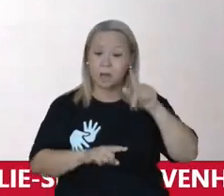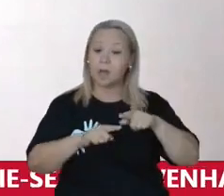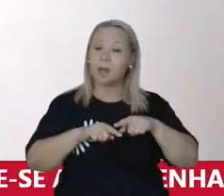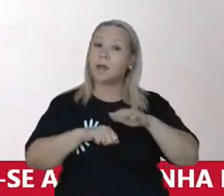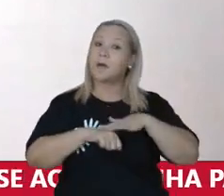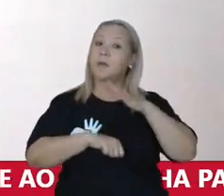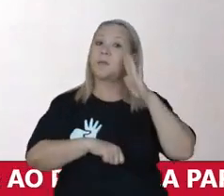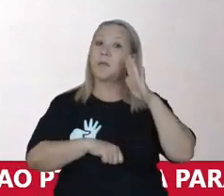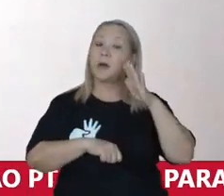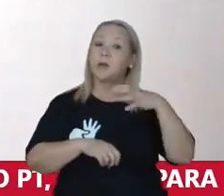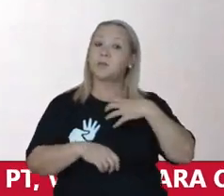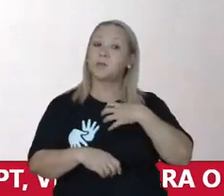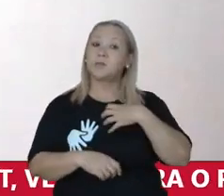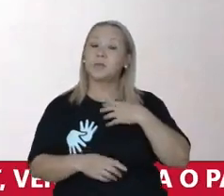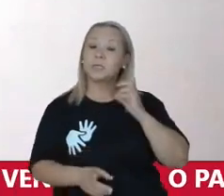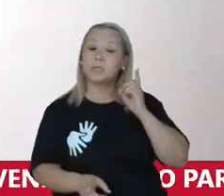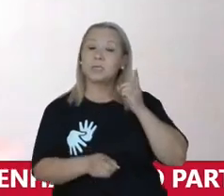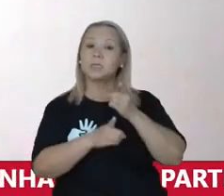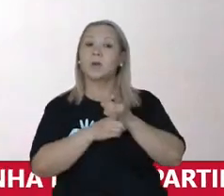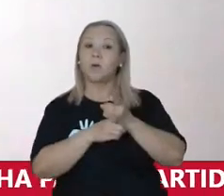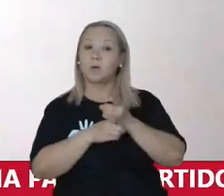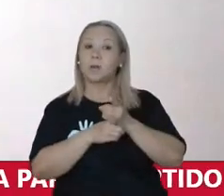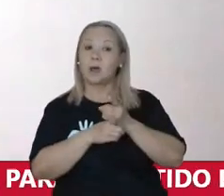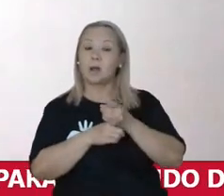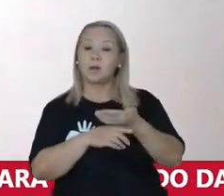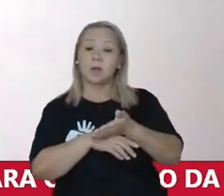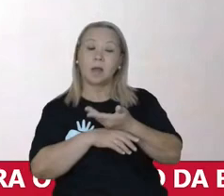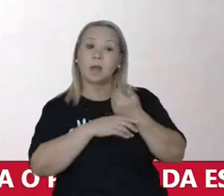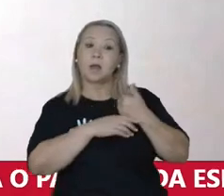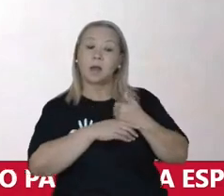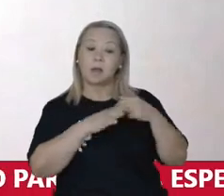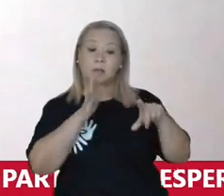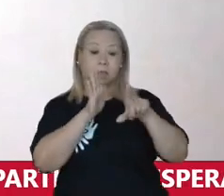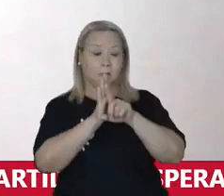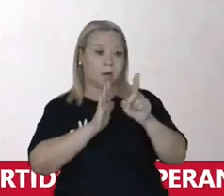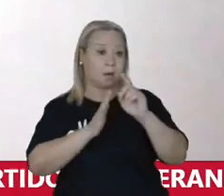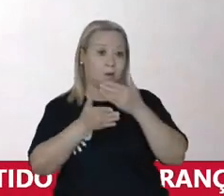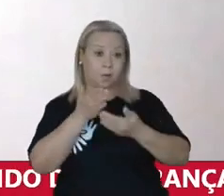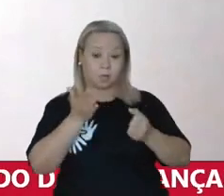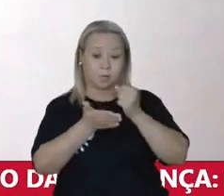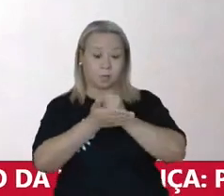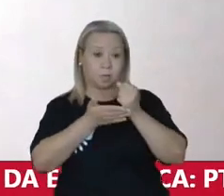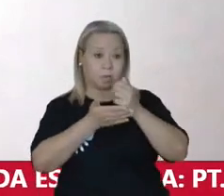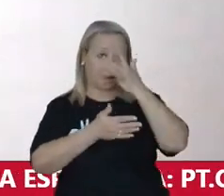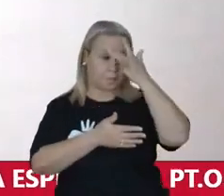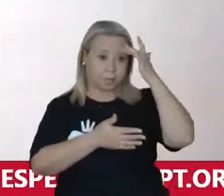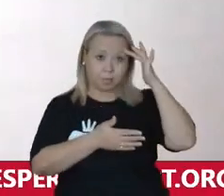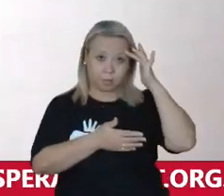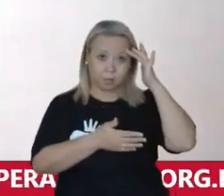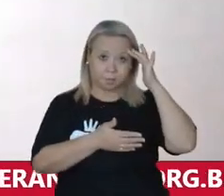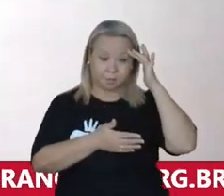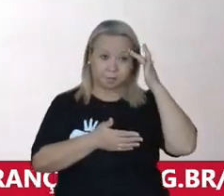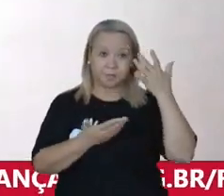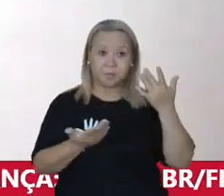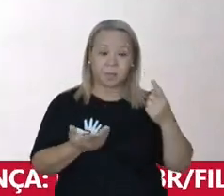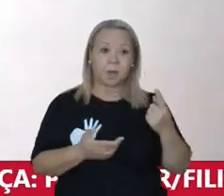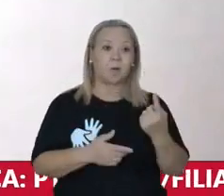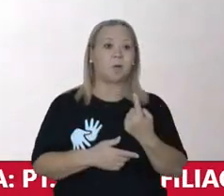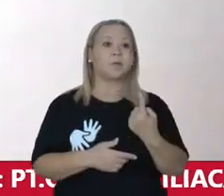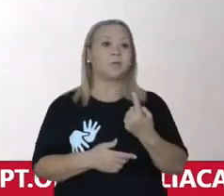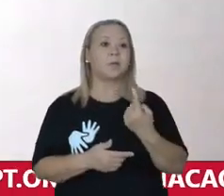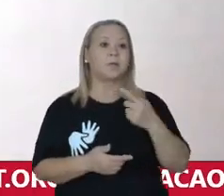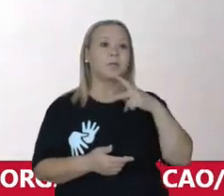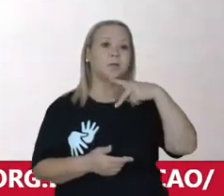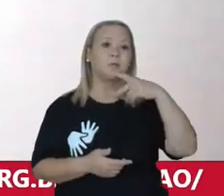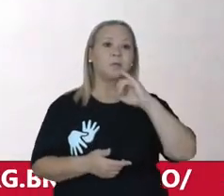mas um jeito que eles acharam e antes na lei não era permitido fazer isso, contratar essa pessoa como autônomo, como PJ,